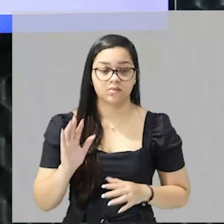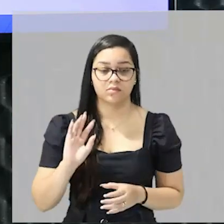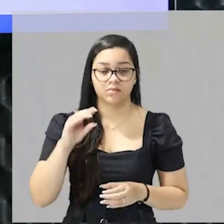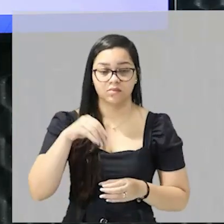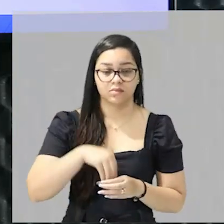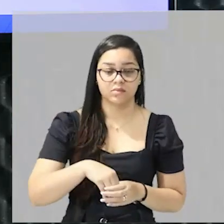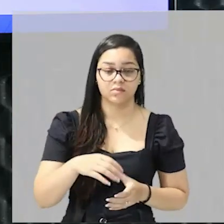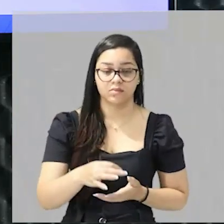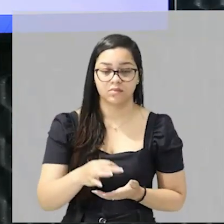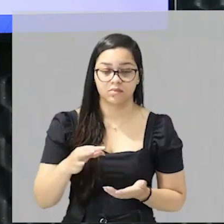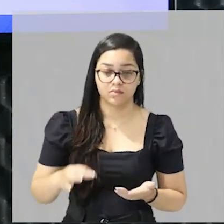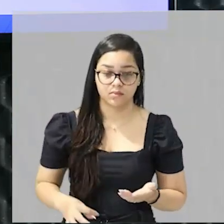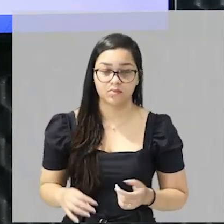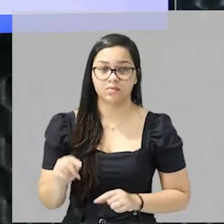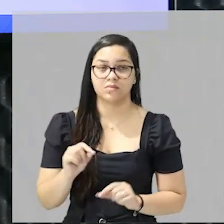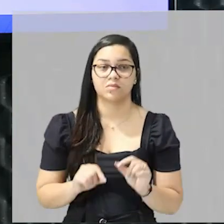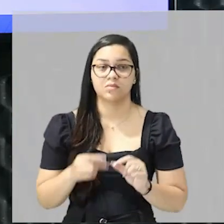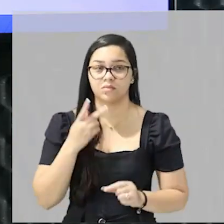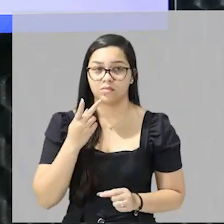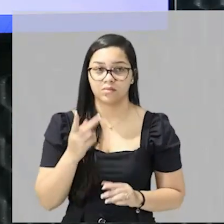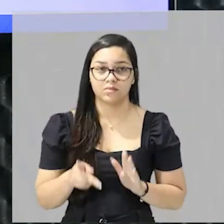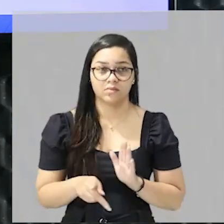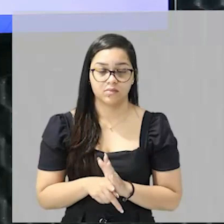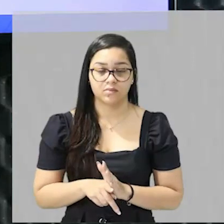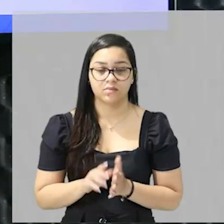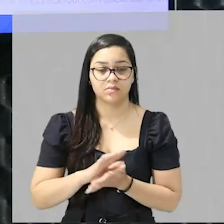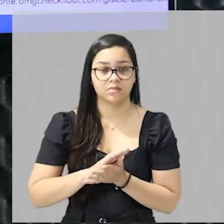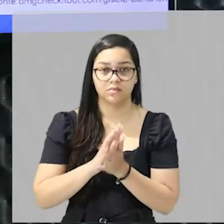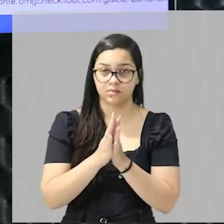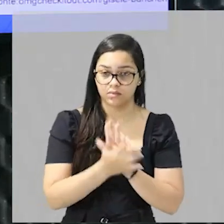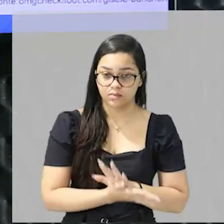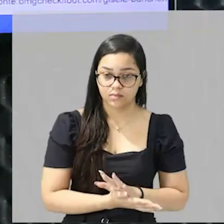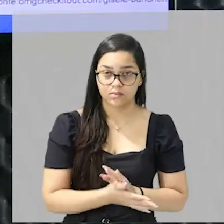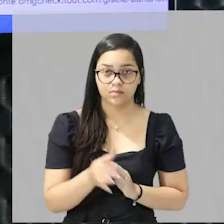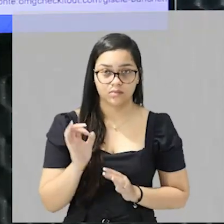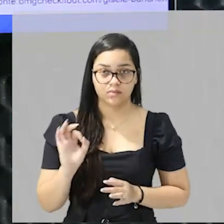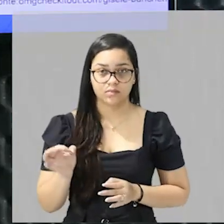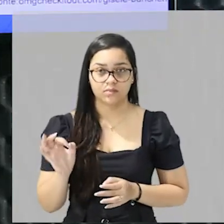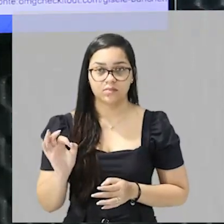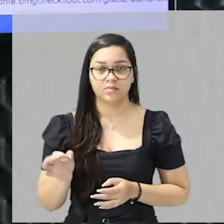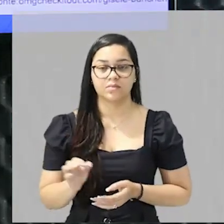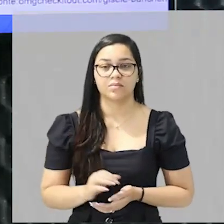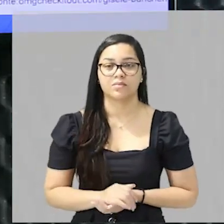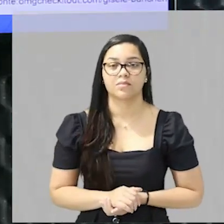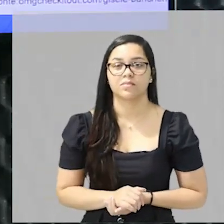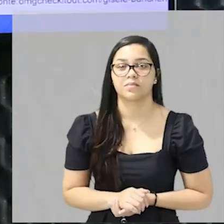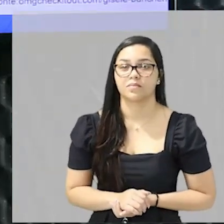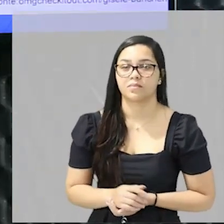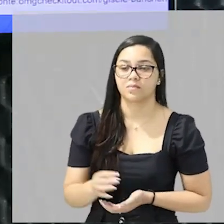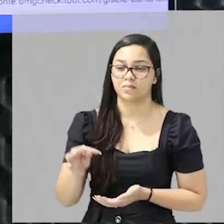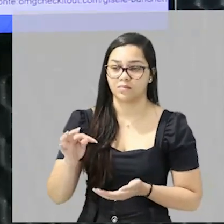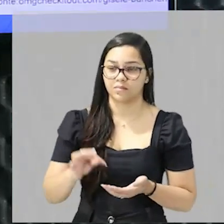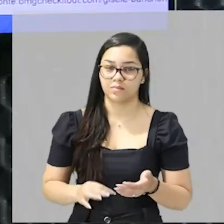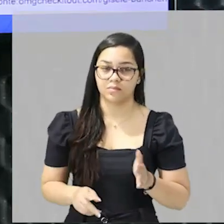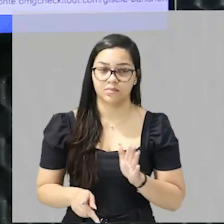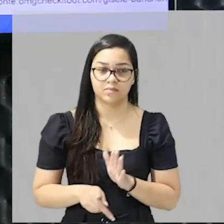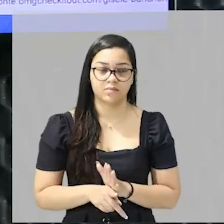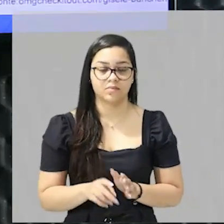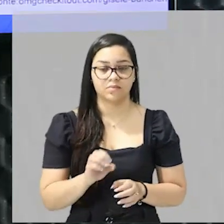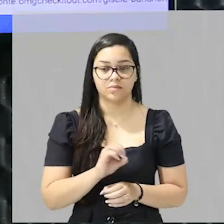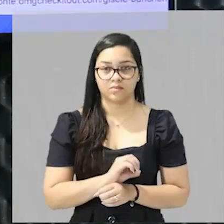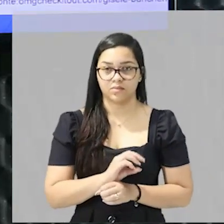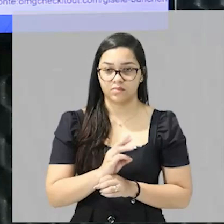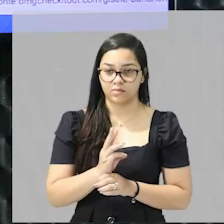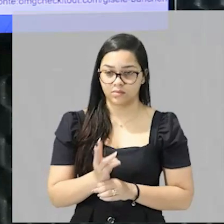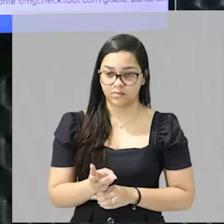texto, ela é demonstrada como uma forma de preconceito, tá? Mais um texto, agora é uma questão da UEMA, tá